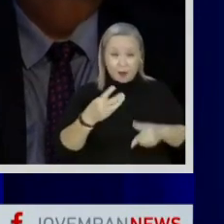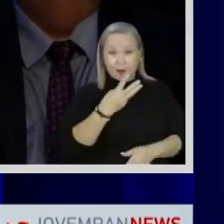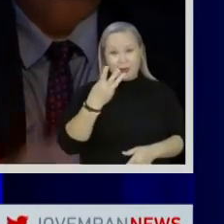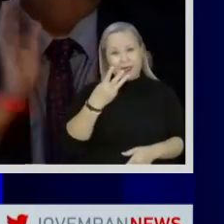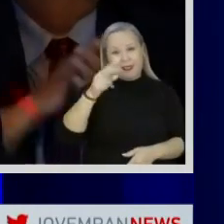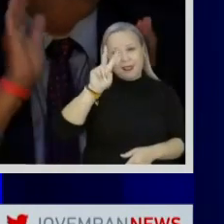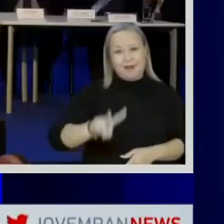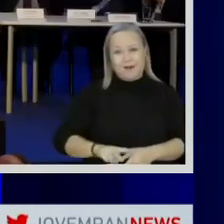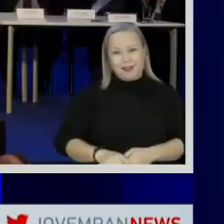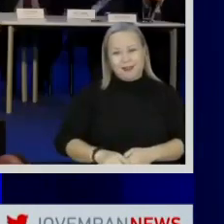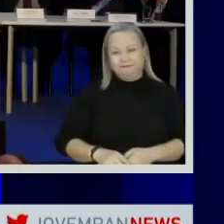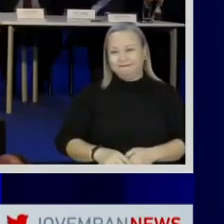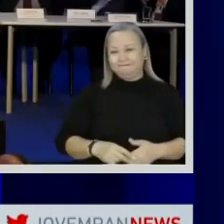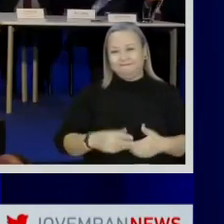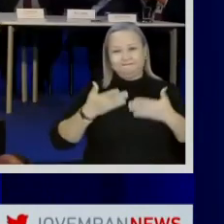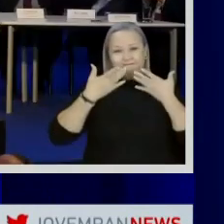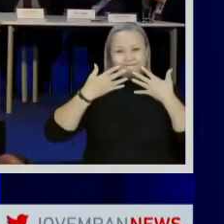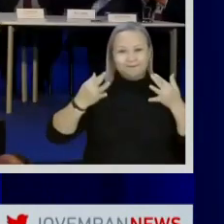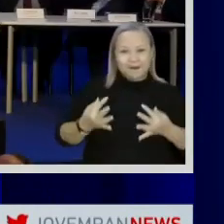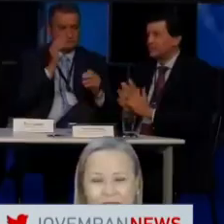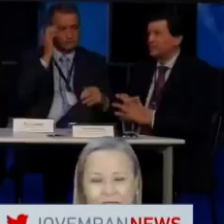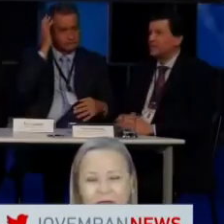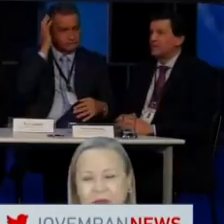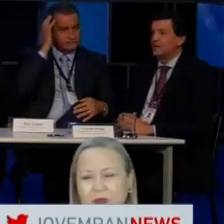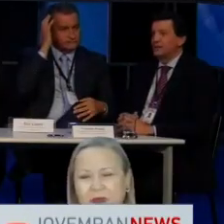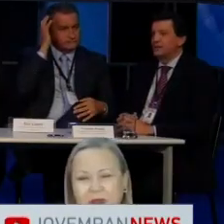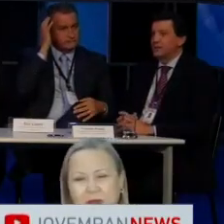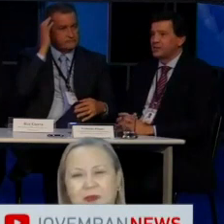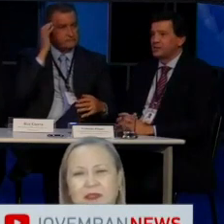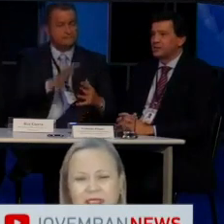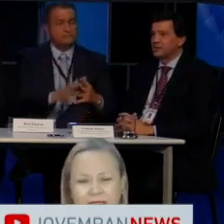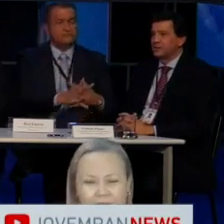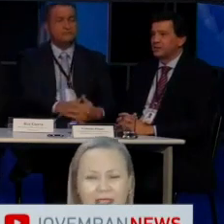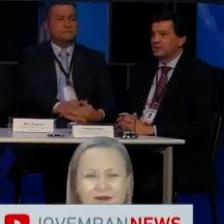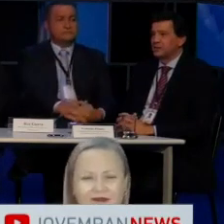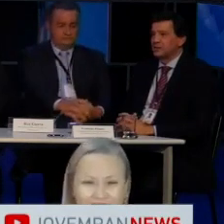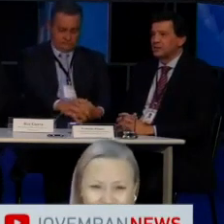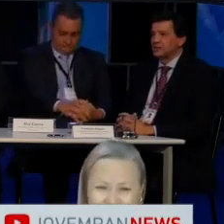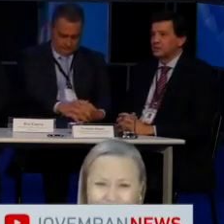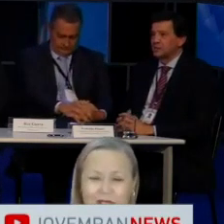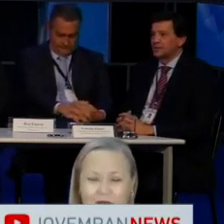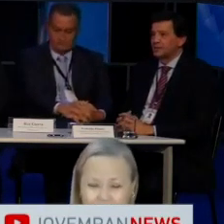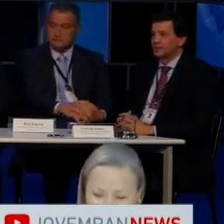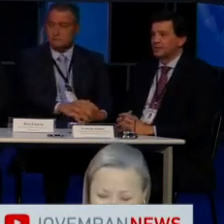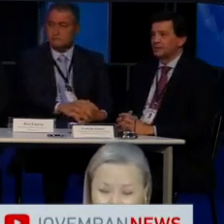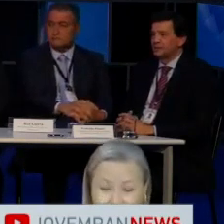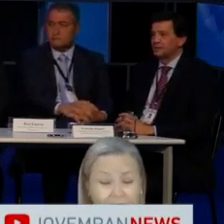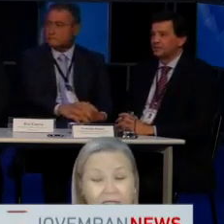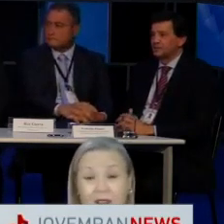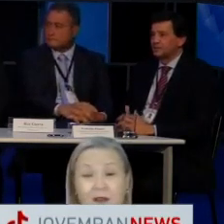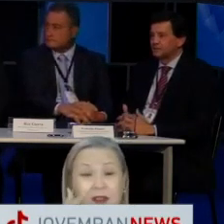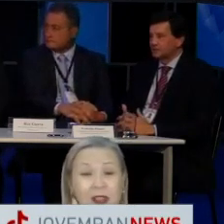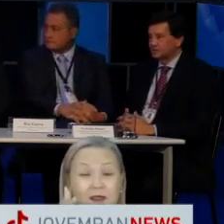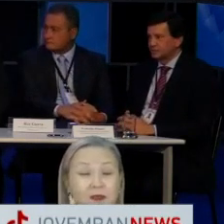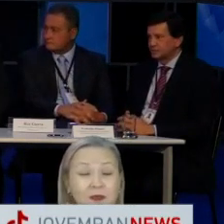a grande líder do PT, ou supostamente. A caminhada que o senhor fez, e o senhor fez um discurso belíssimo falando da democracia,